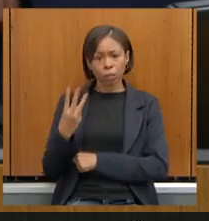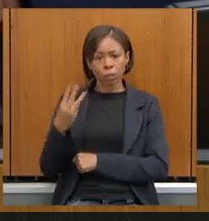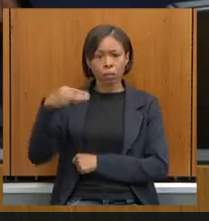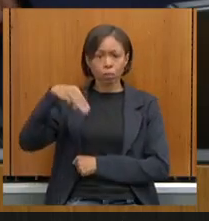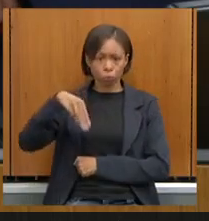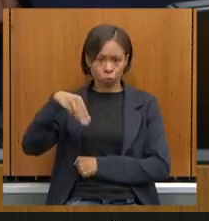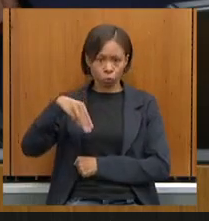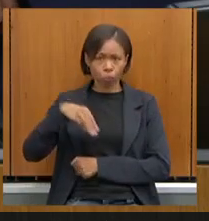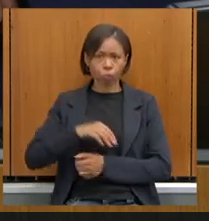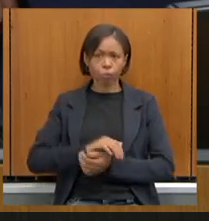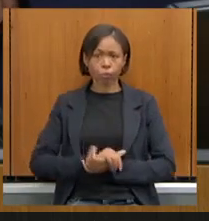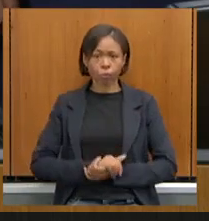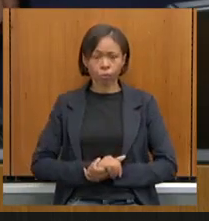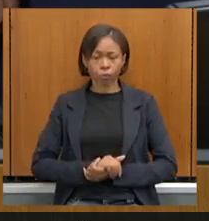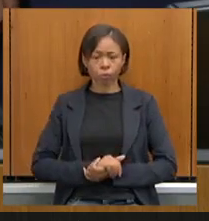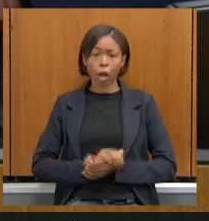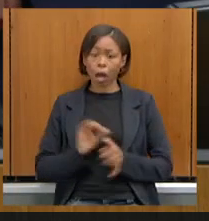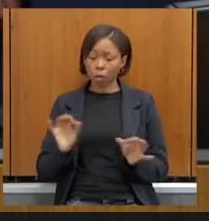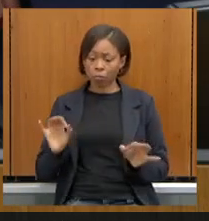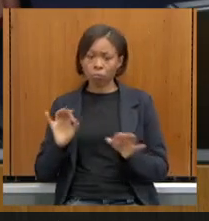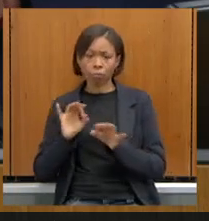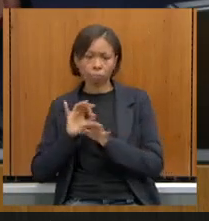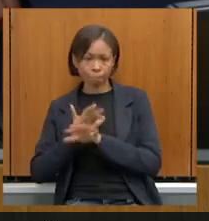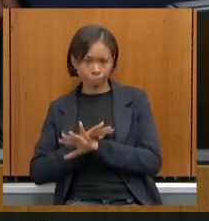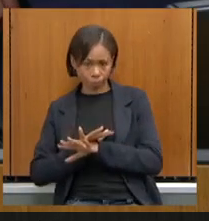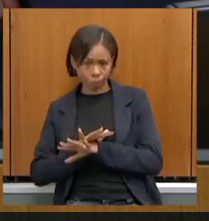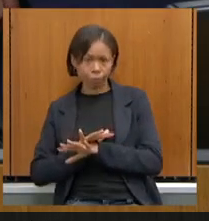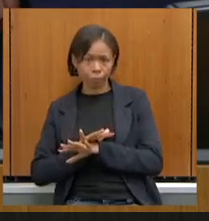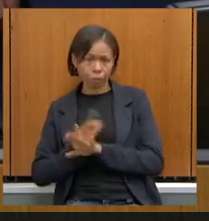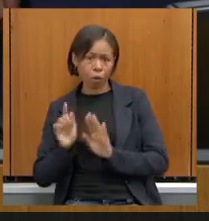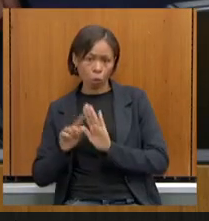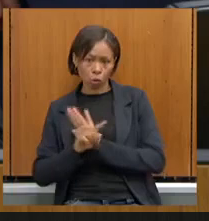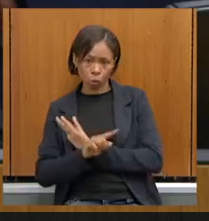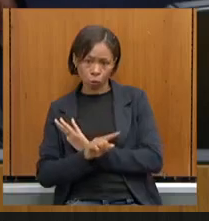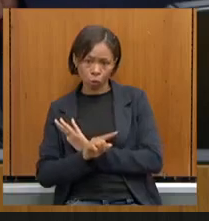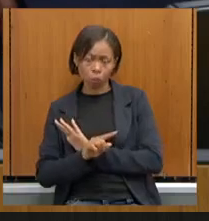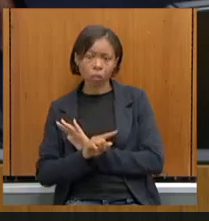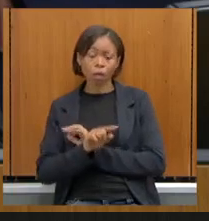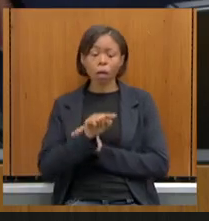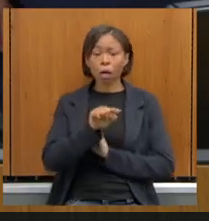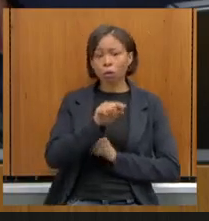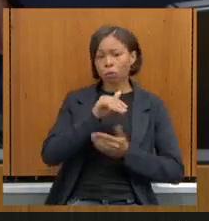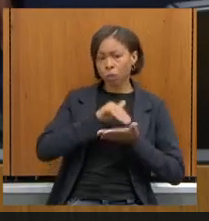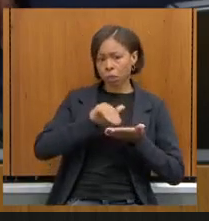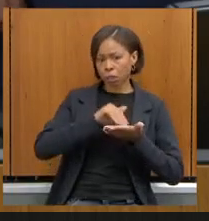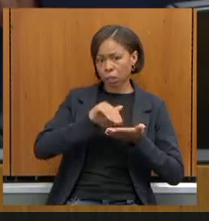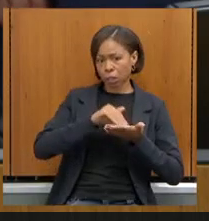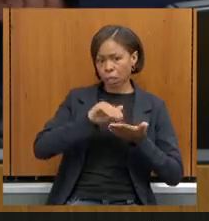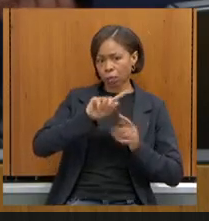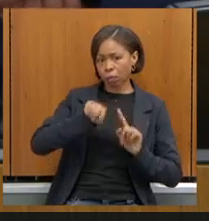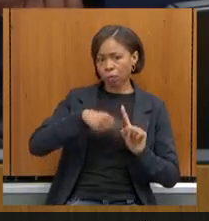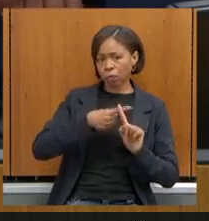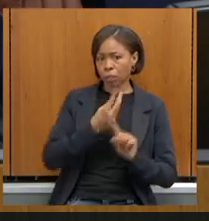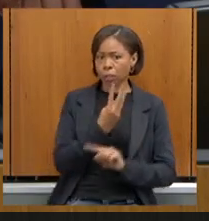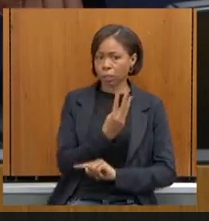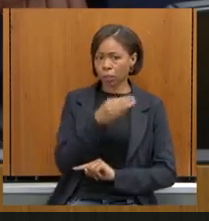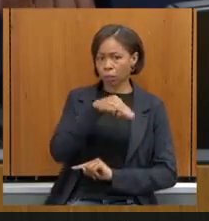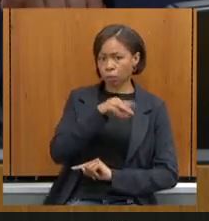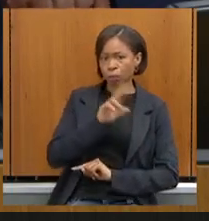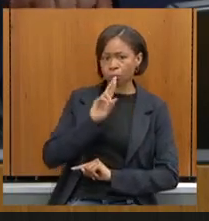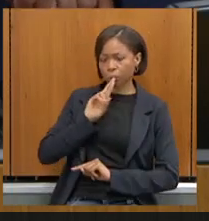Após cada interpelação, a autoridade estadual esporá de três minutos para respondê-la.